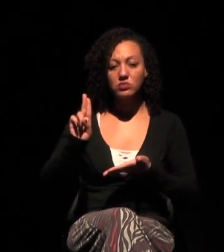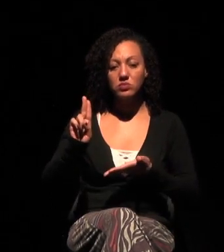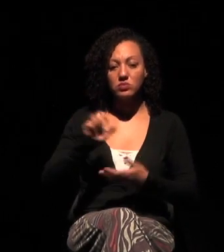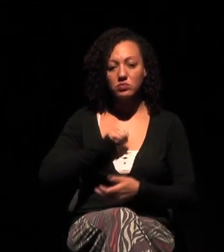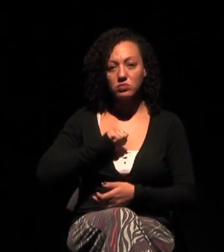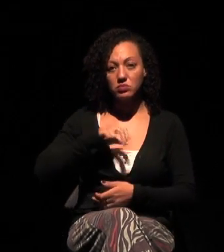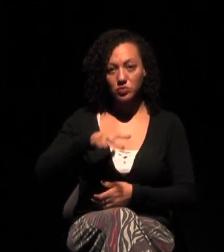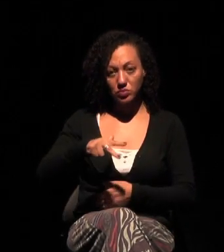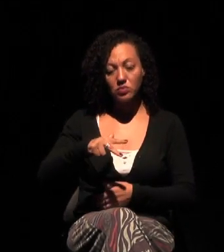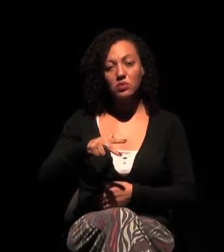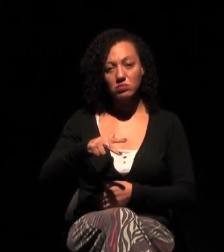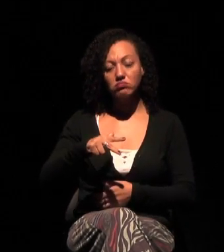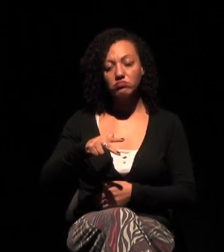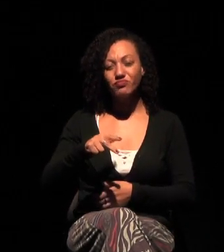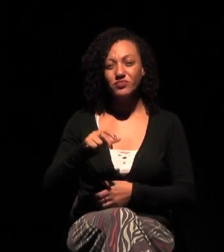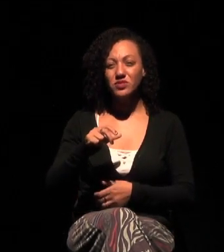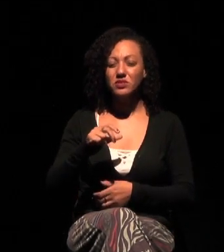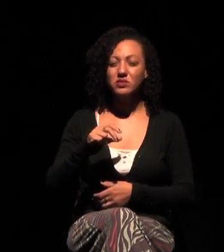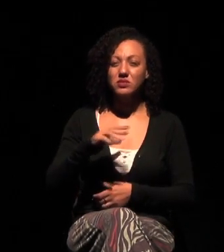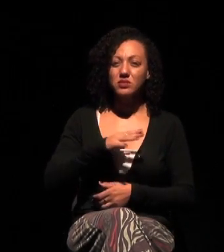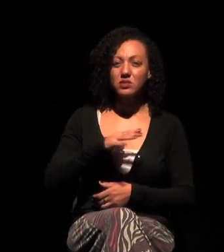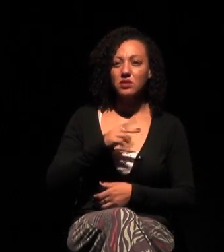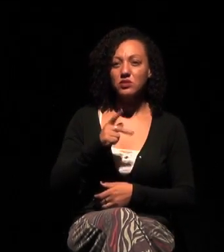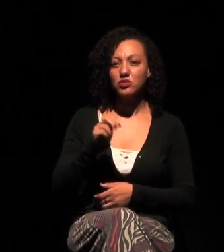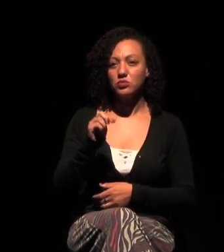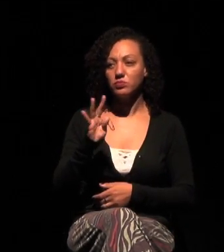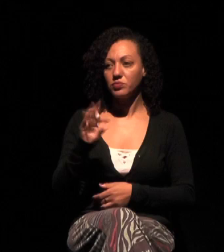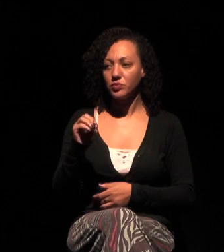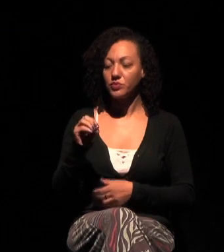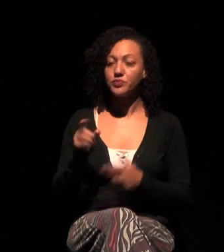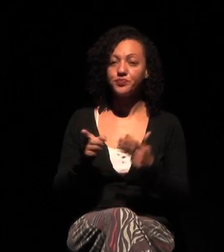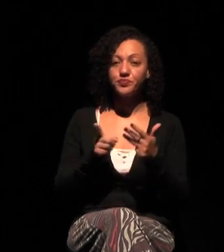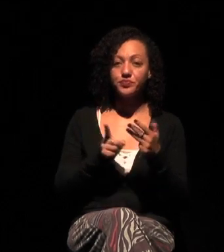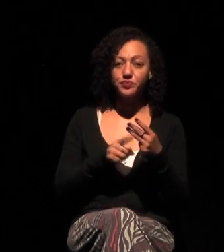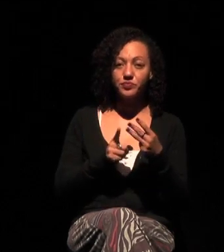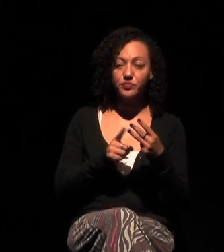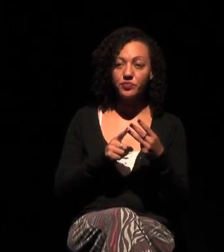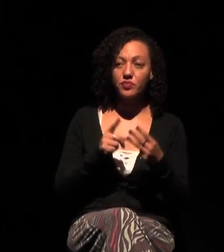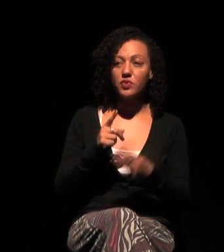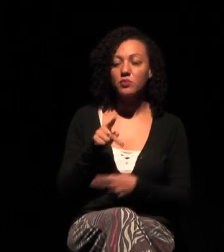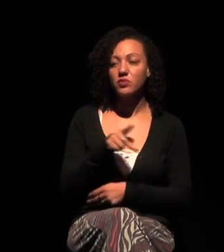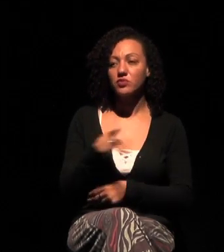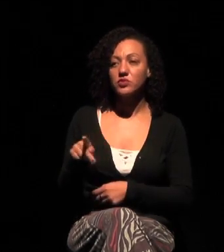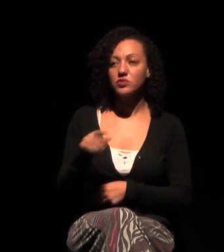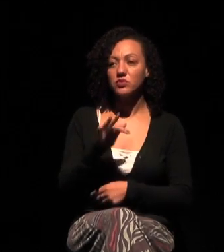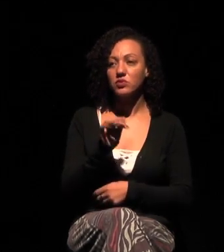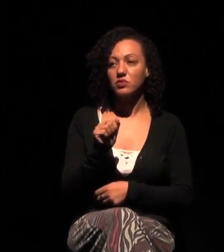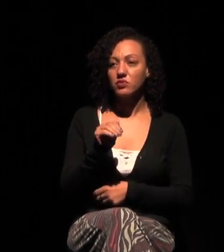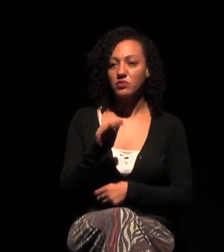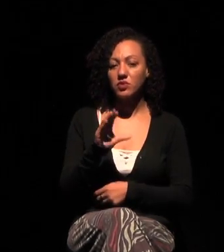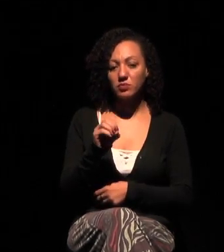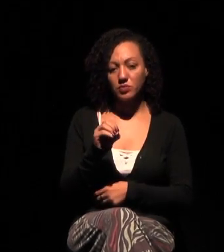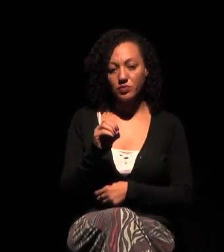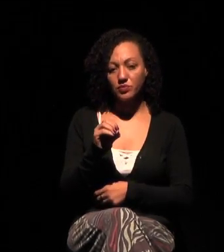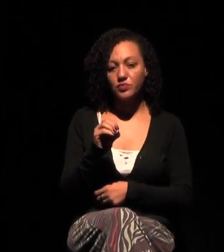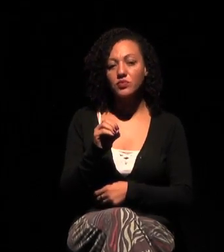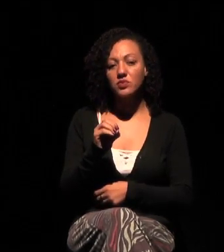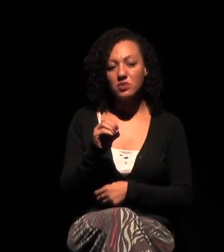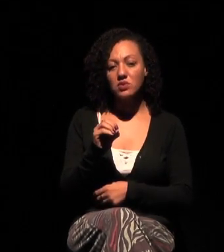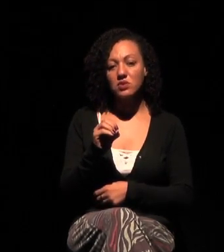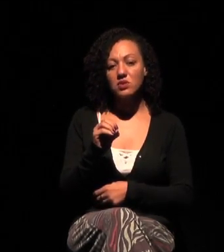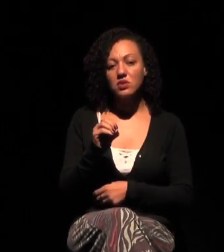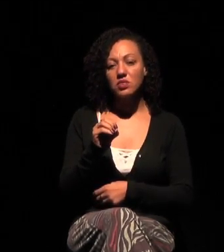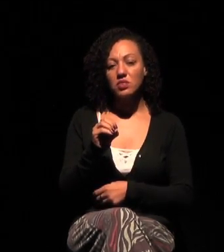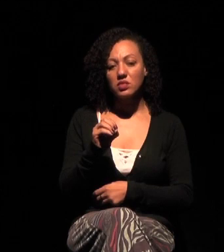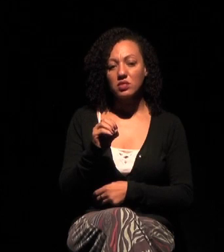universidade do porto e o professor fábio cosmo da politécnica especializado em inteligência artificial